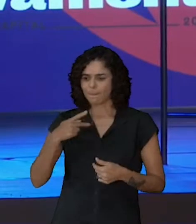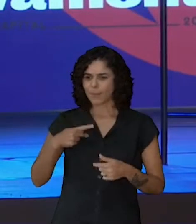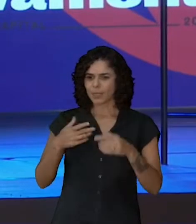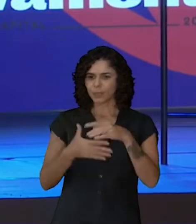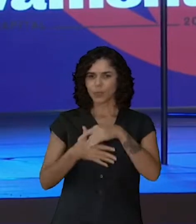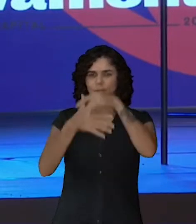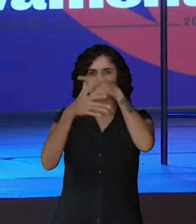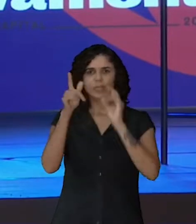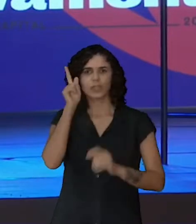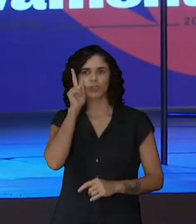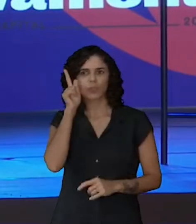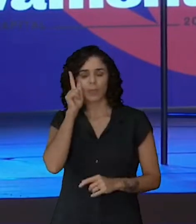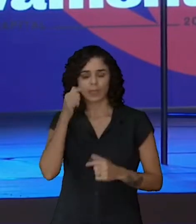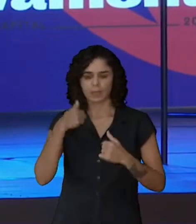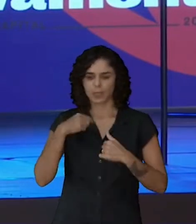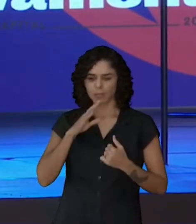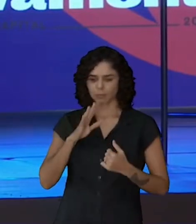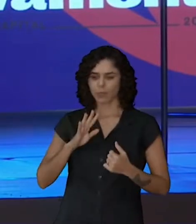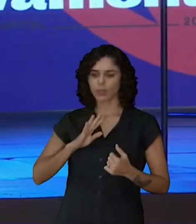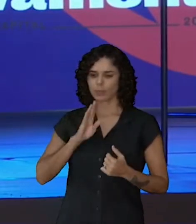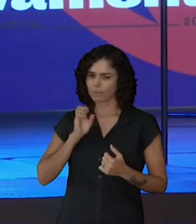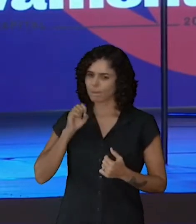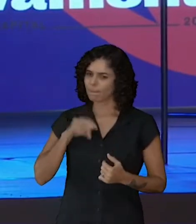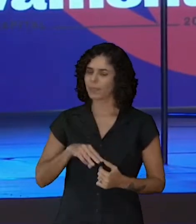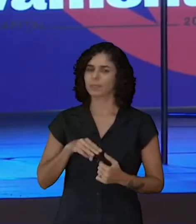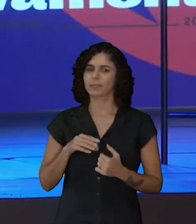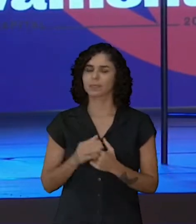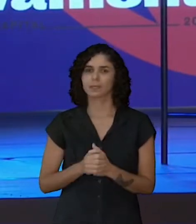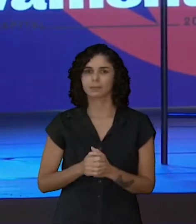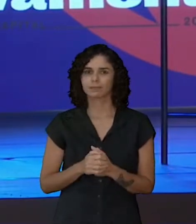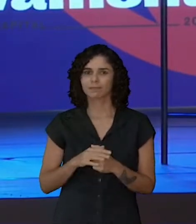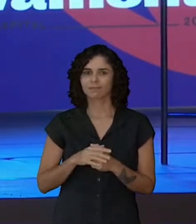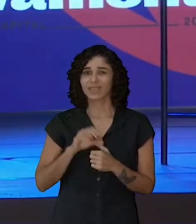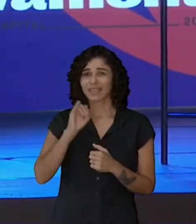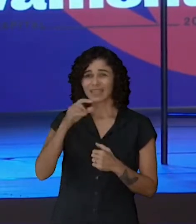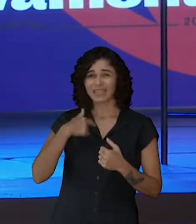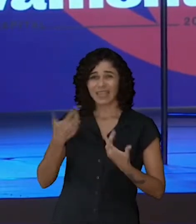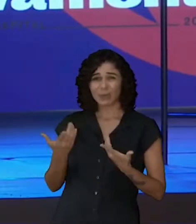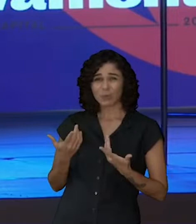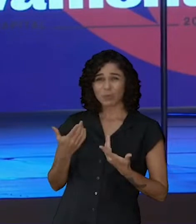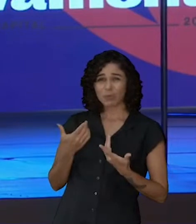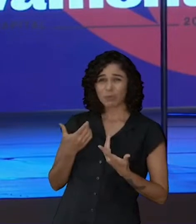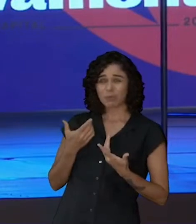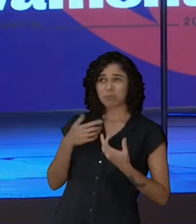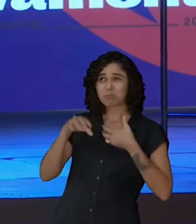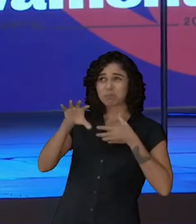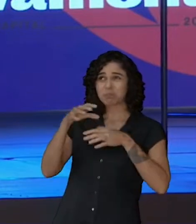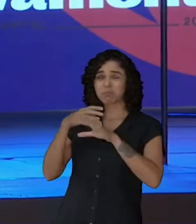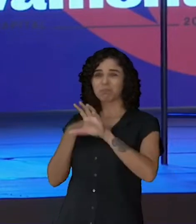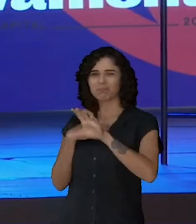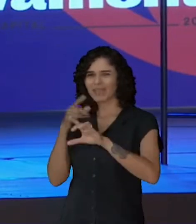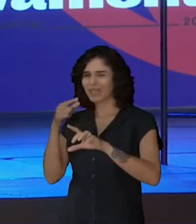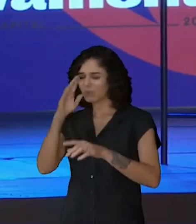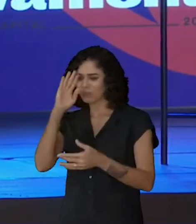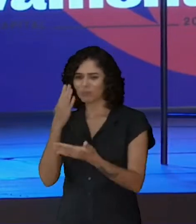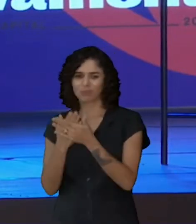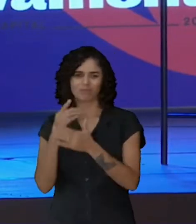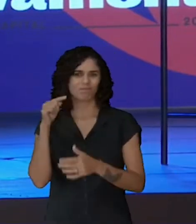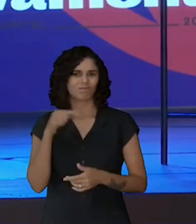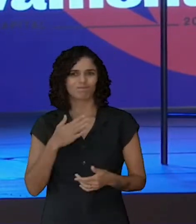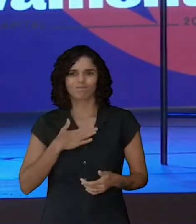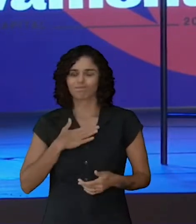Talvez você conheça de longe, eu conheço bem. Se fosse Deus, não confiaria a esse pastor